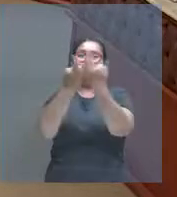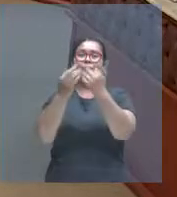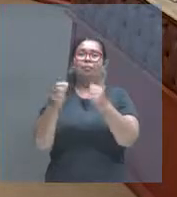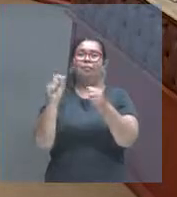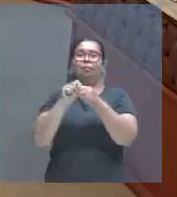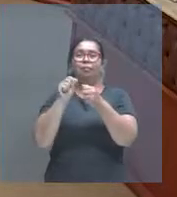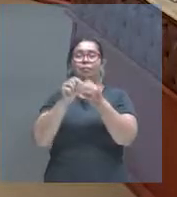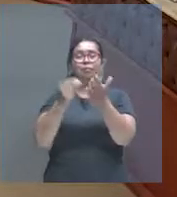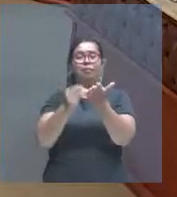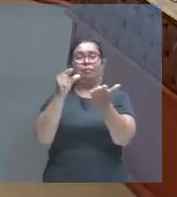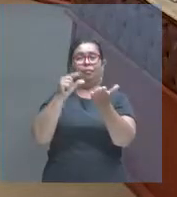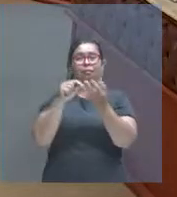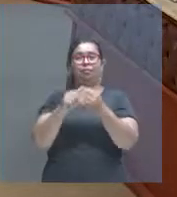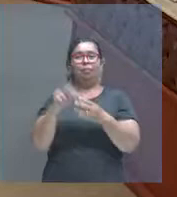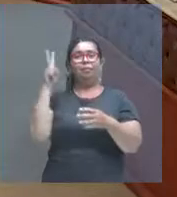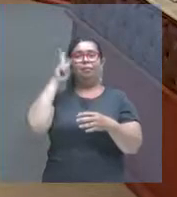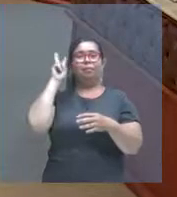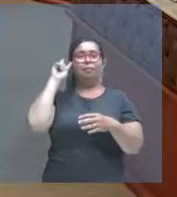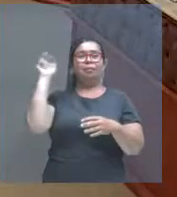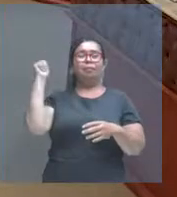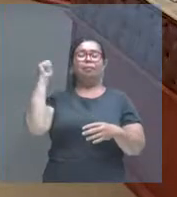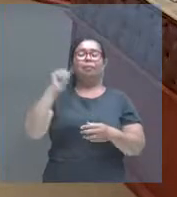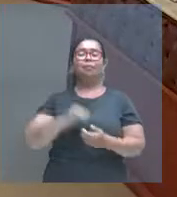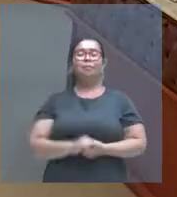fazem parte da história de Assis.